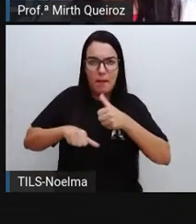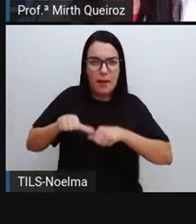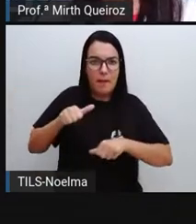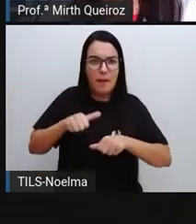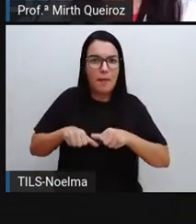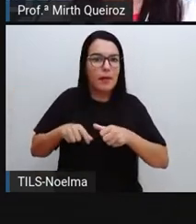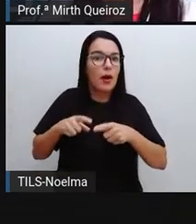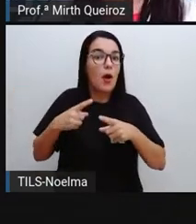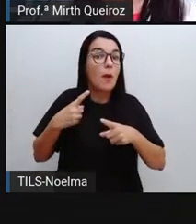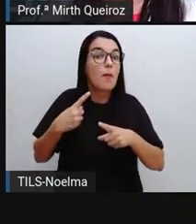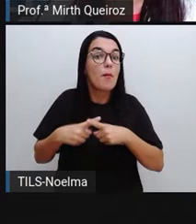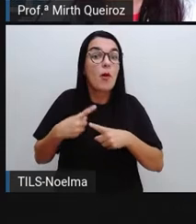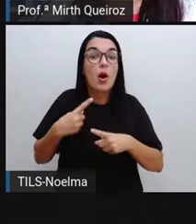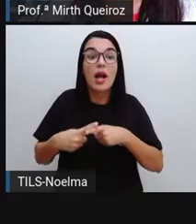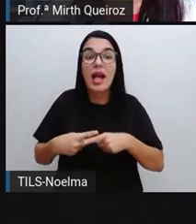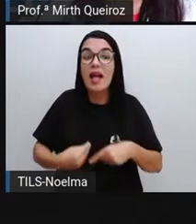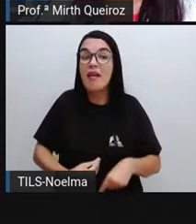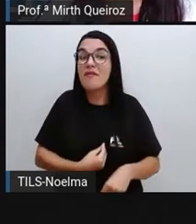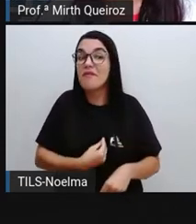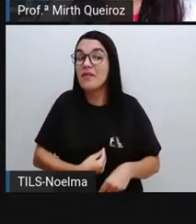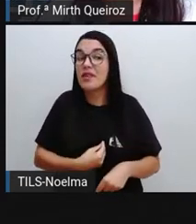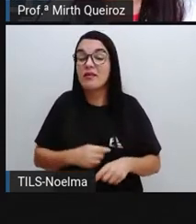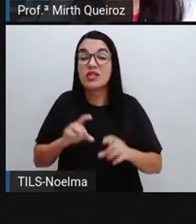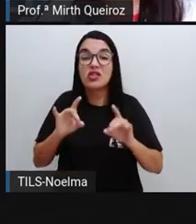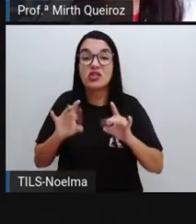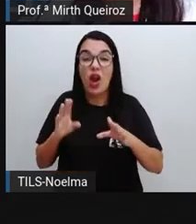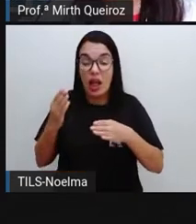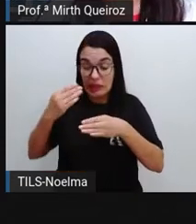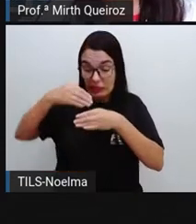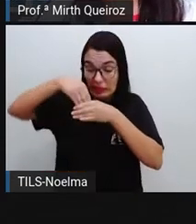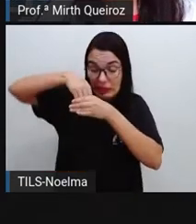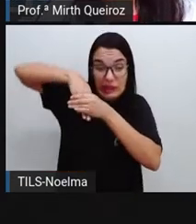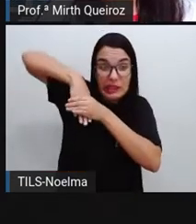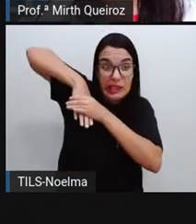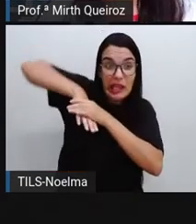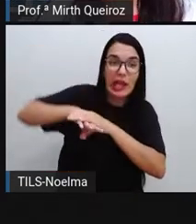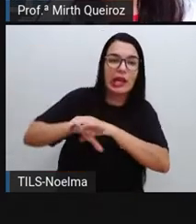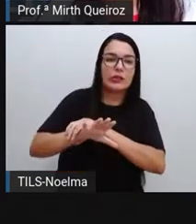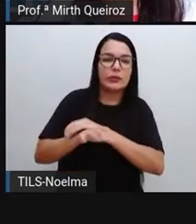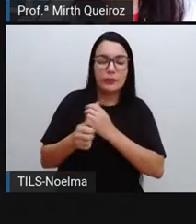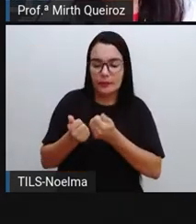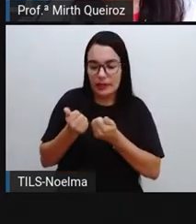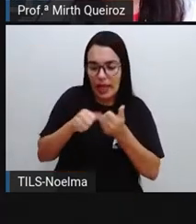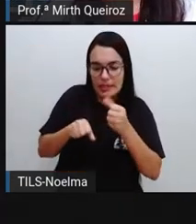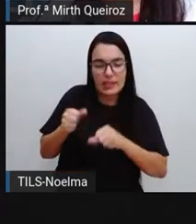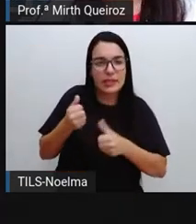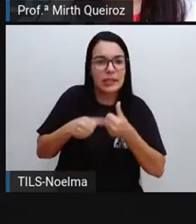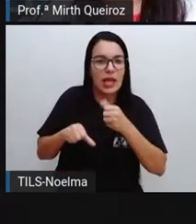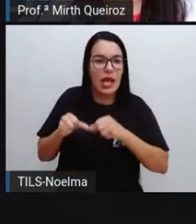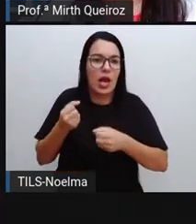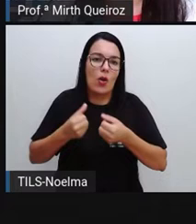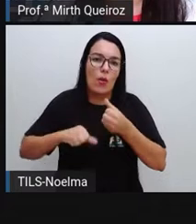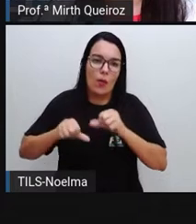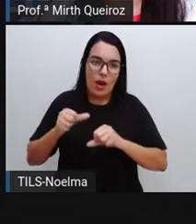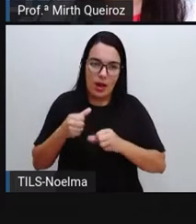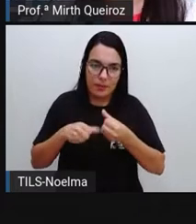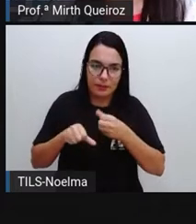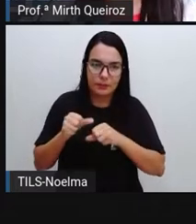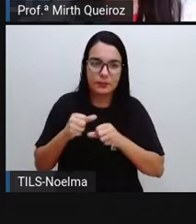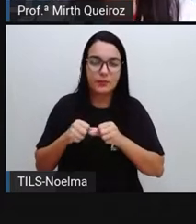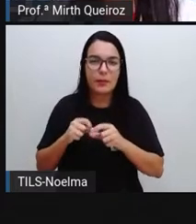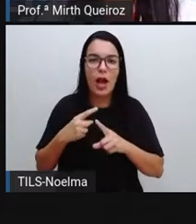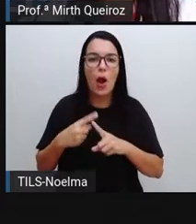obrigatórios. Por quê? Porque eles vivem intracelular, de dentro da célula, certo? Eles vivem no interior da célula.